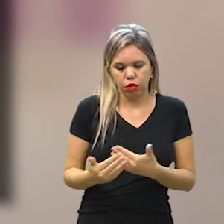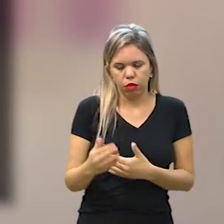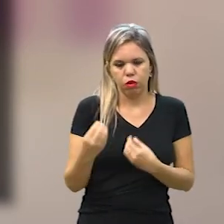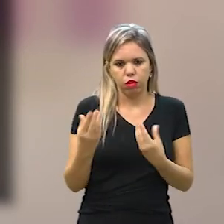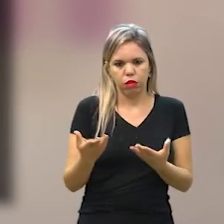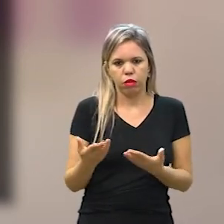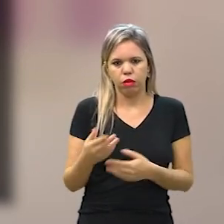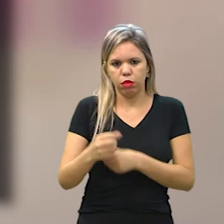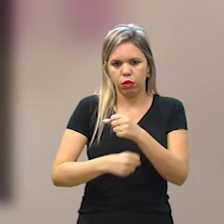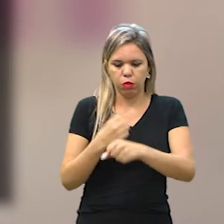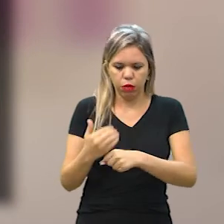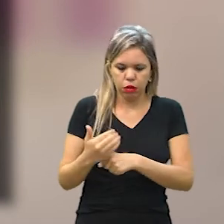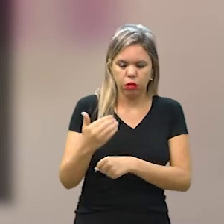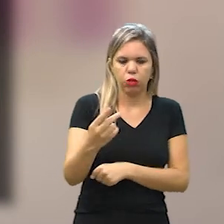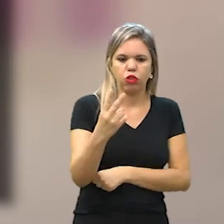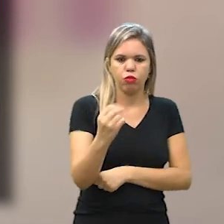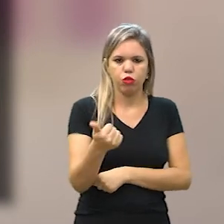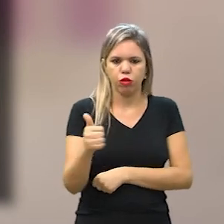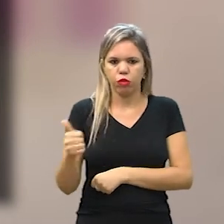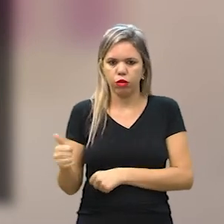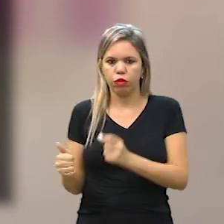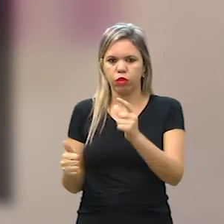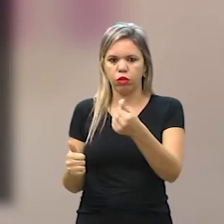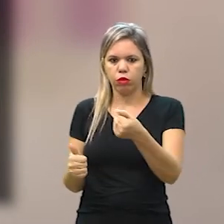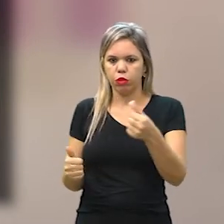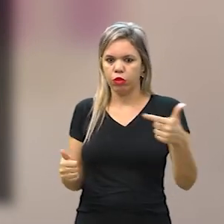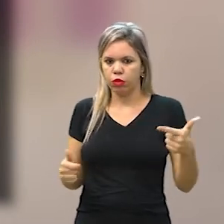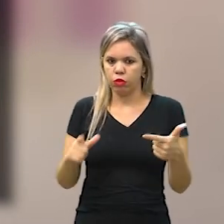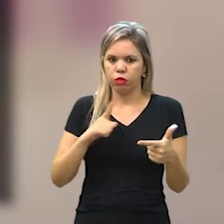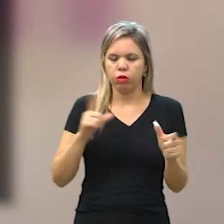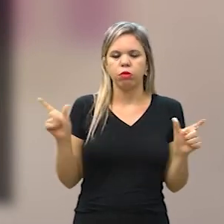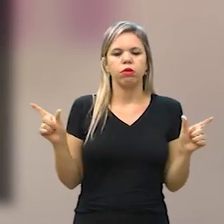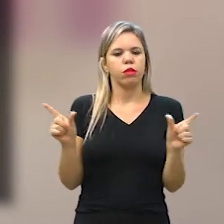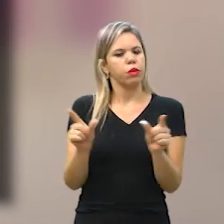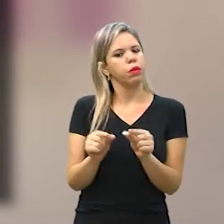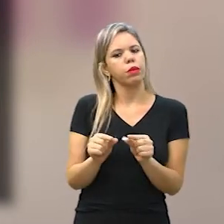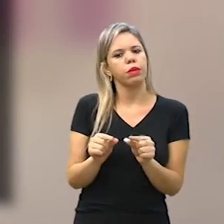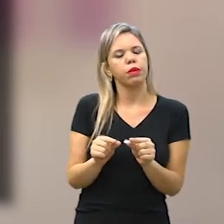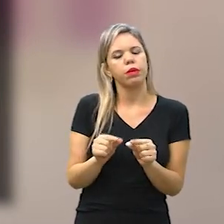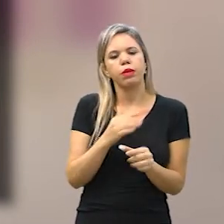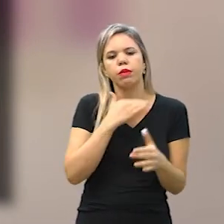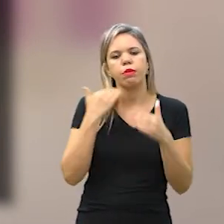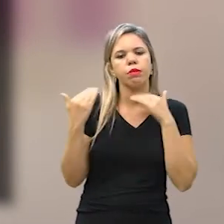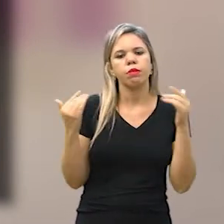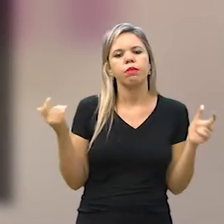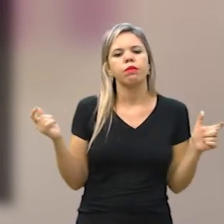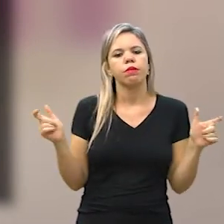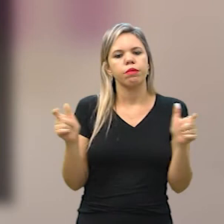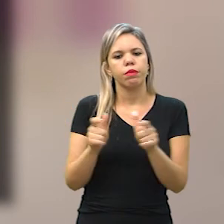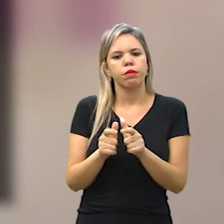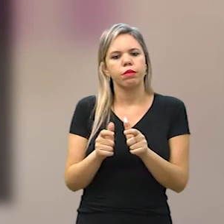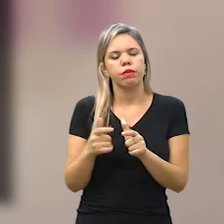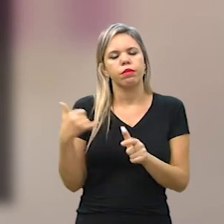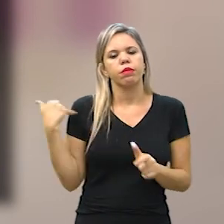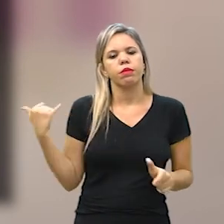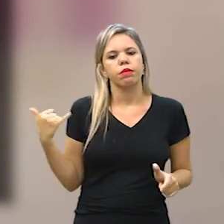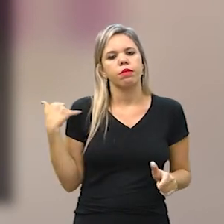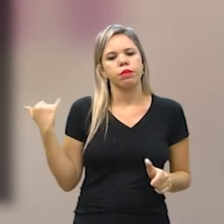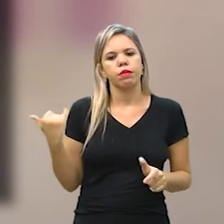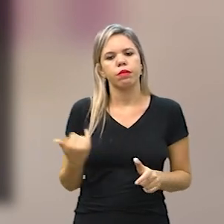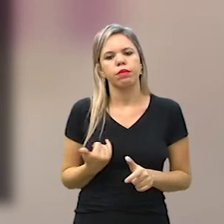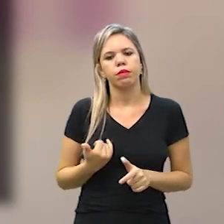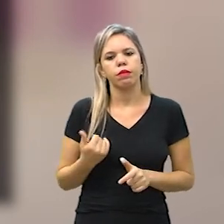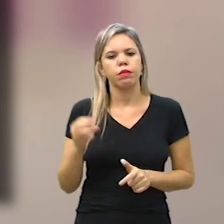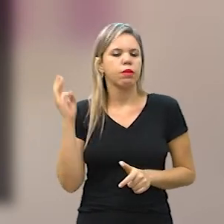idade, no ano seguinte, 2011, 2012, a gente já teve uma redução da mortalidade nessa faixa